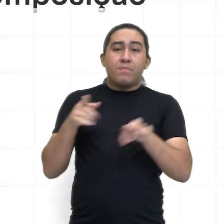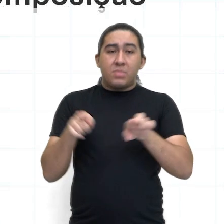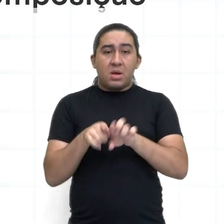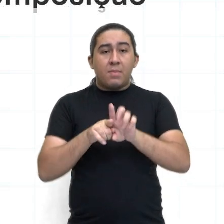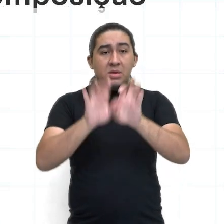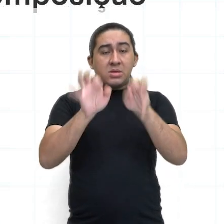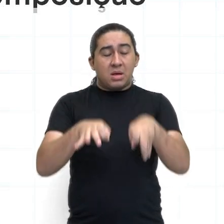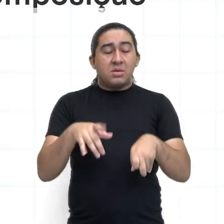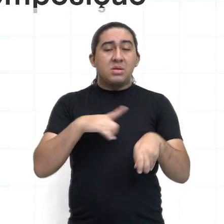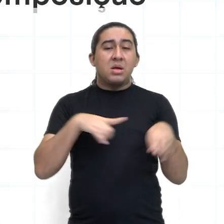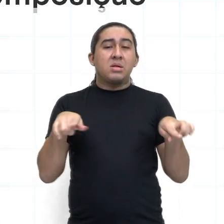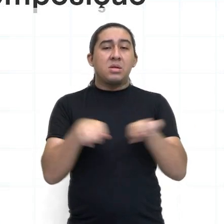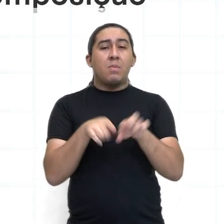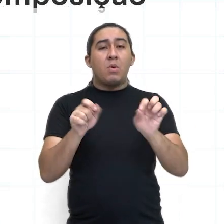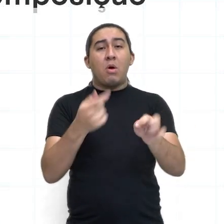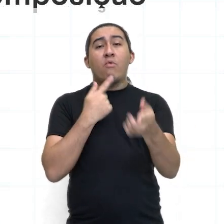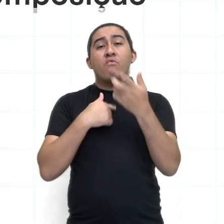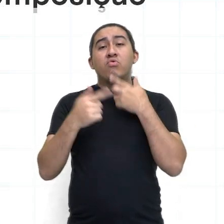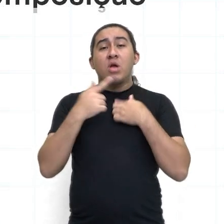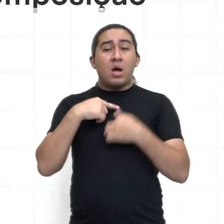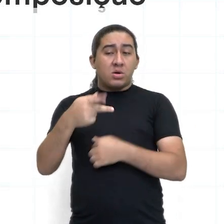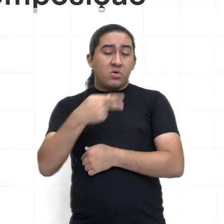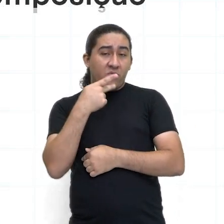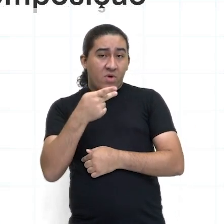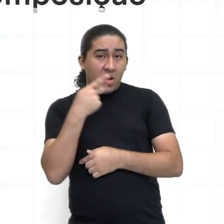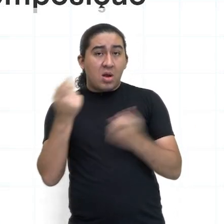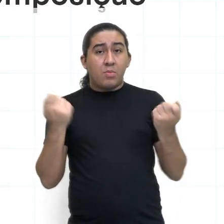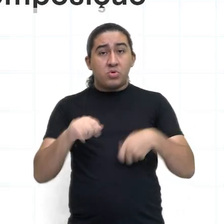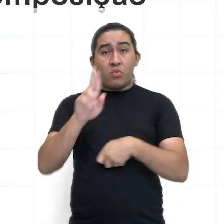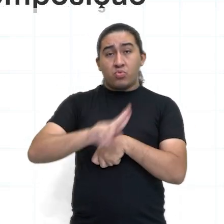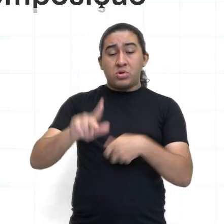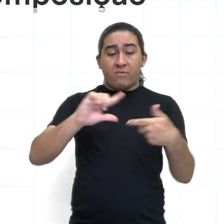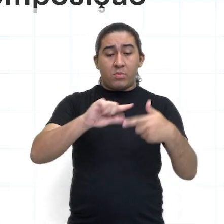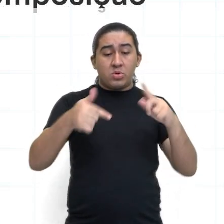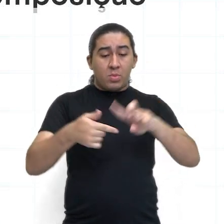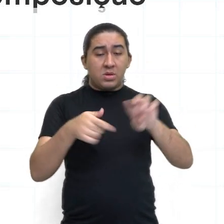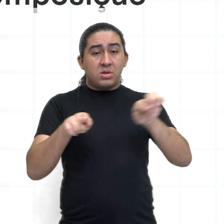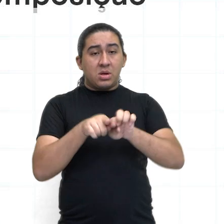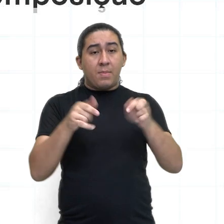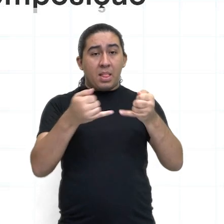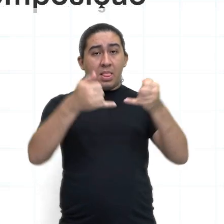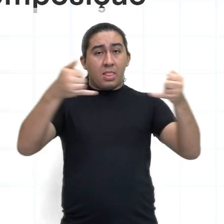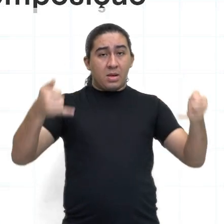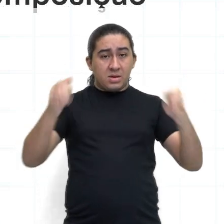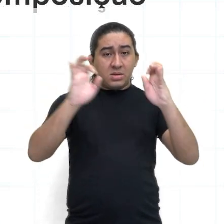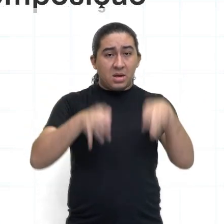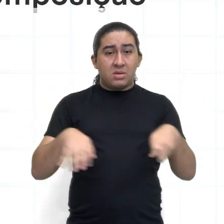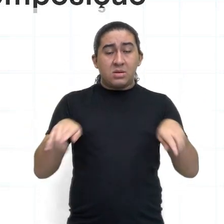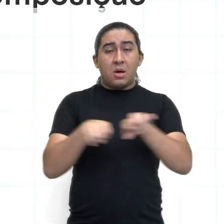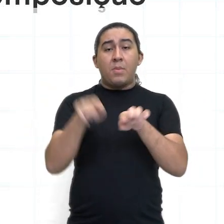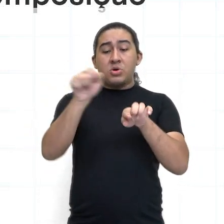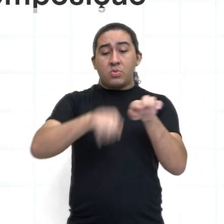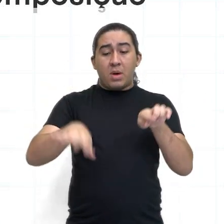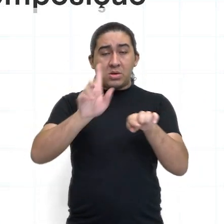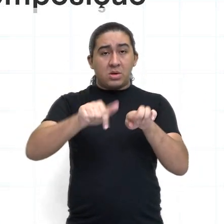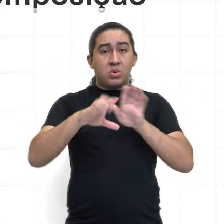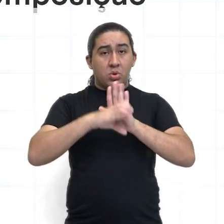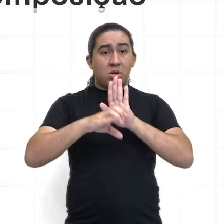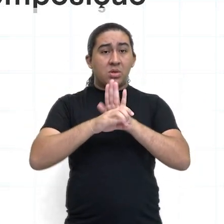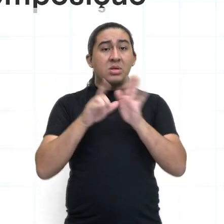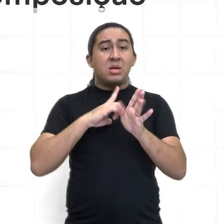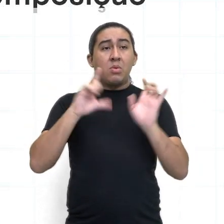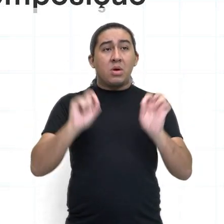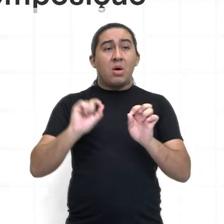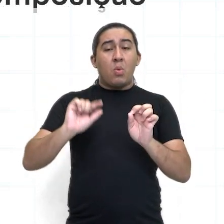sensações, tá? De querer falar através dessas formas geométricas e das linhas. E aí,